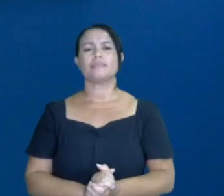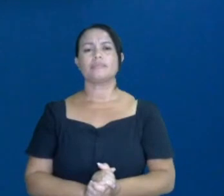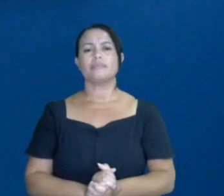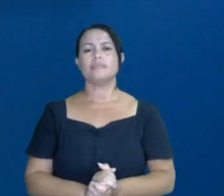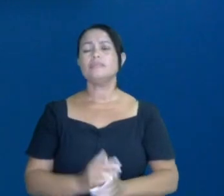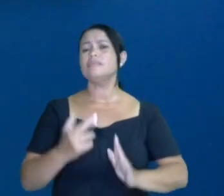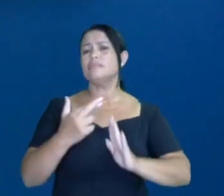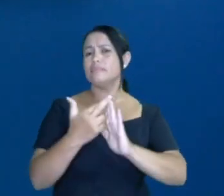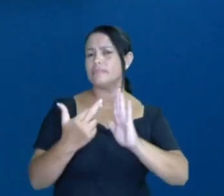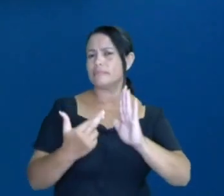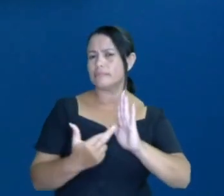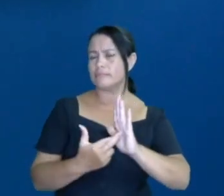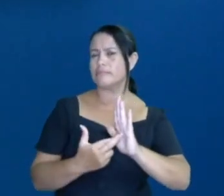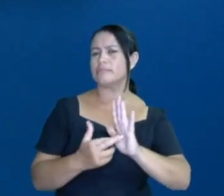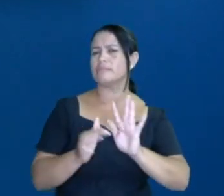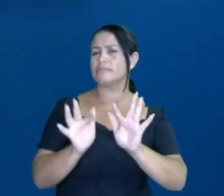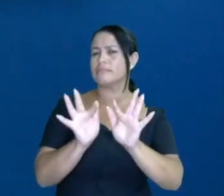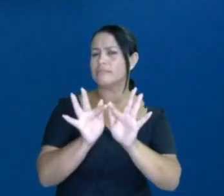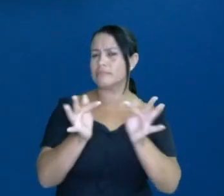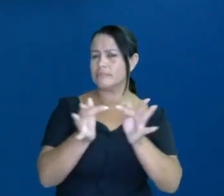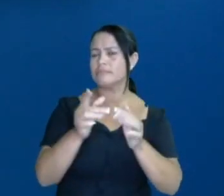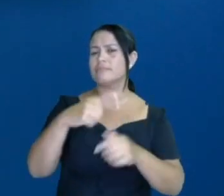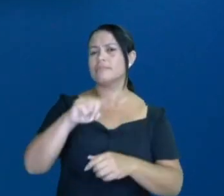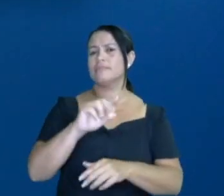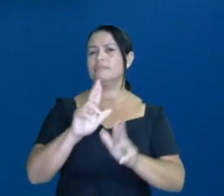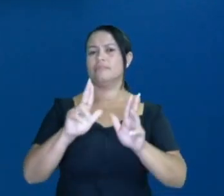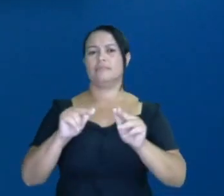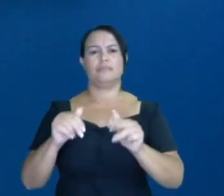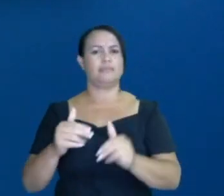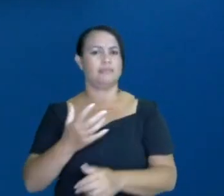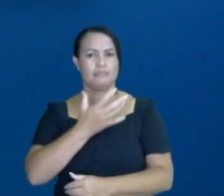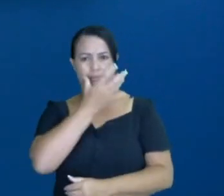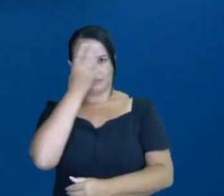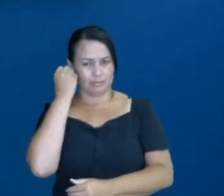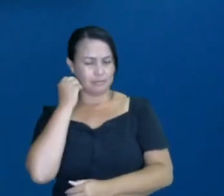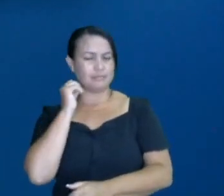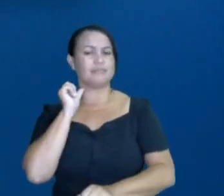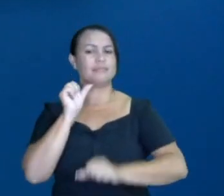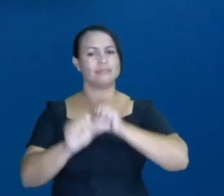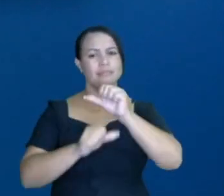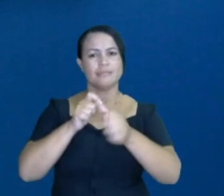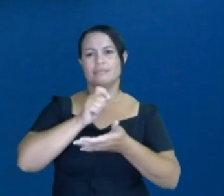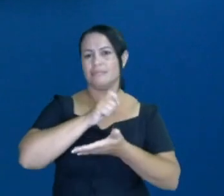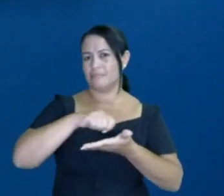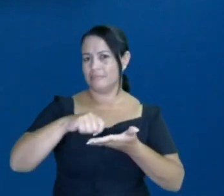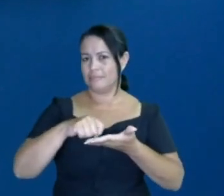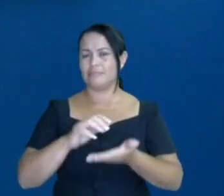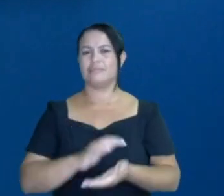em algumas regrinhas básicas que você jamais vai se complicar com reforma ortográfica a partir de agora.